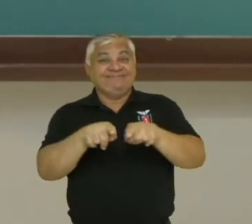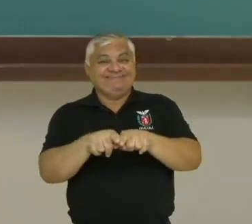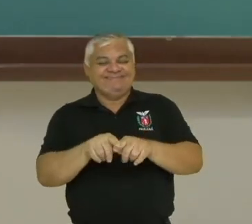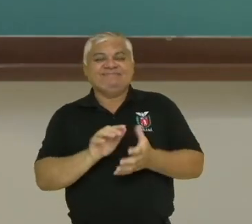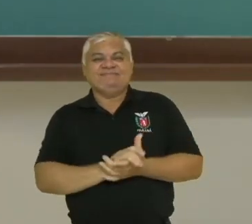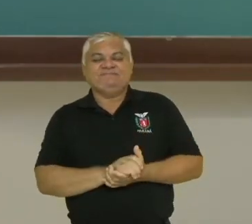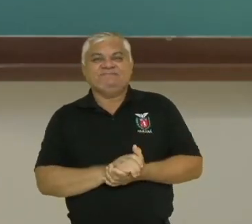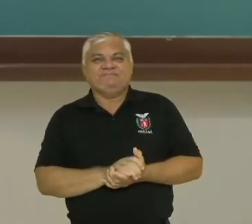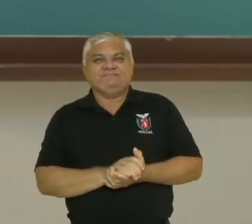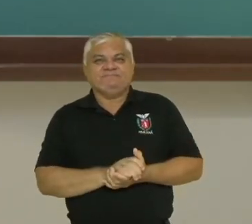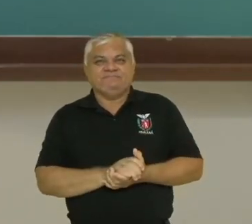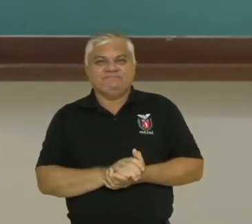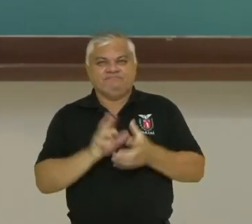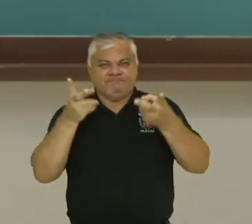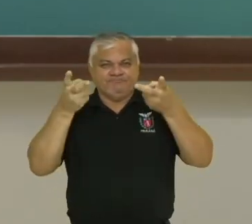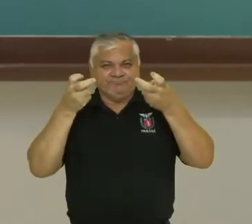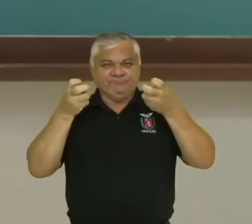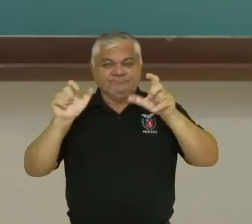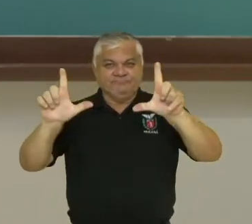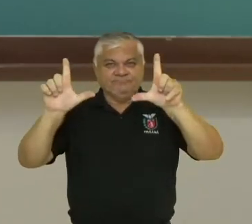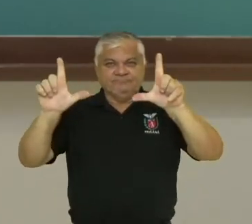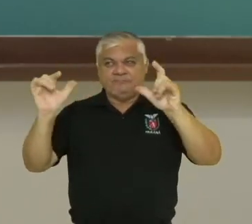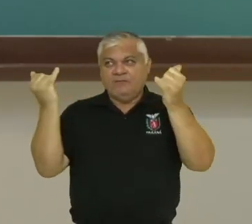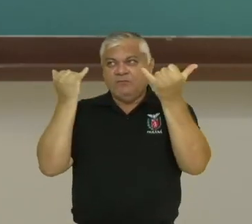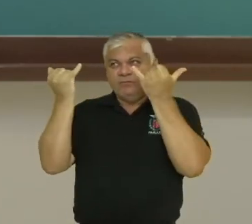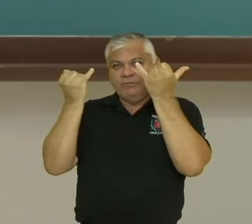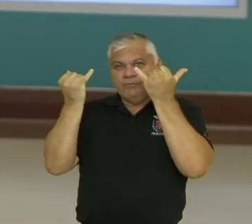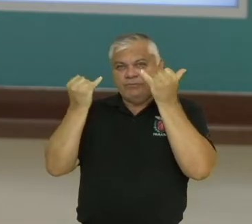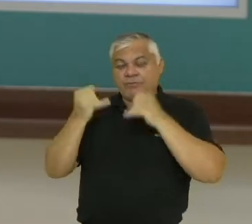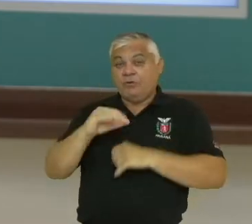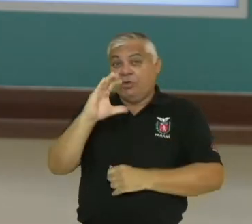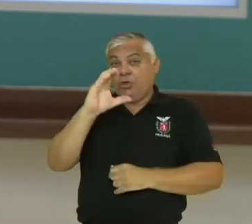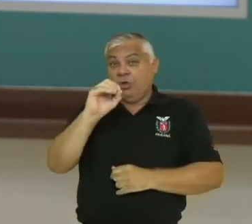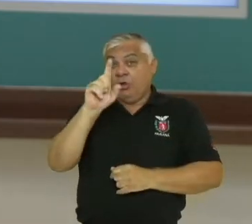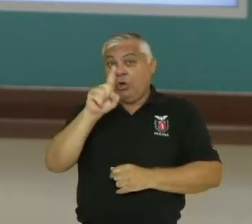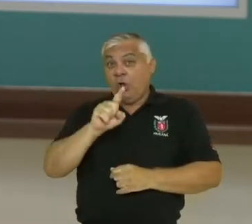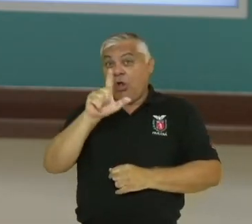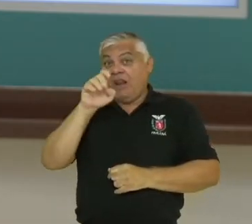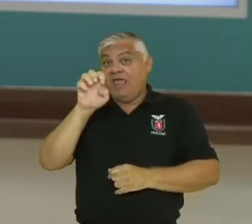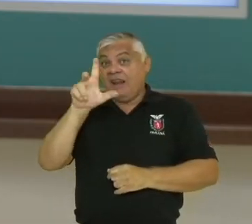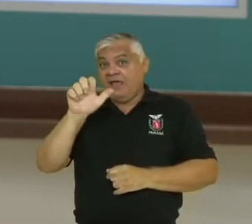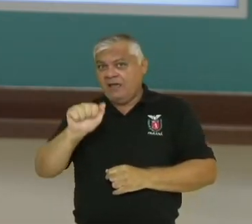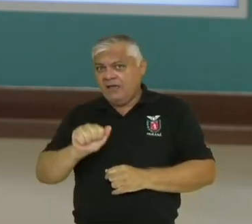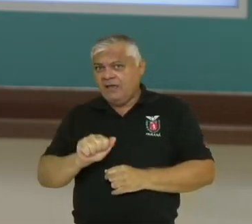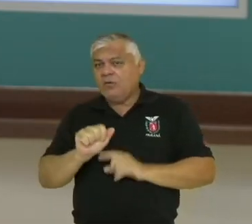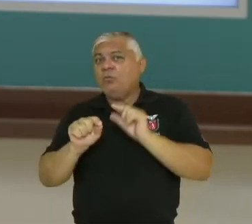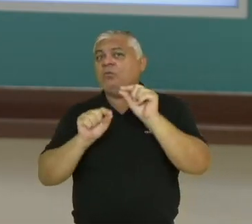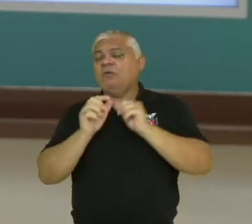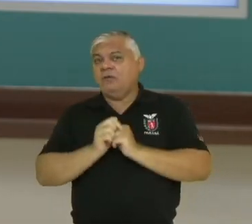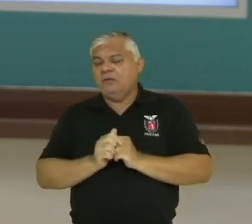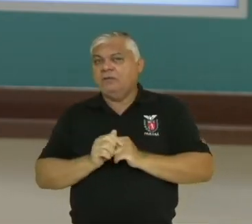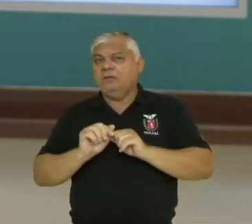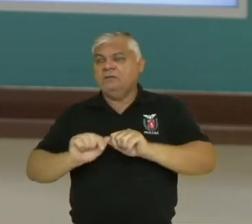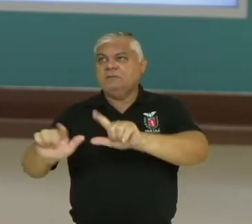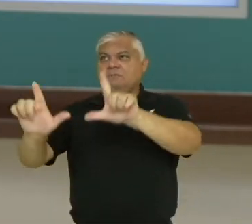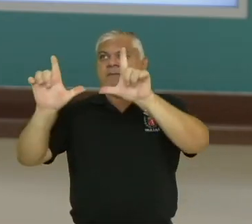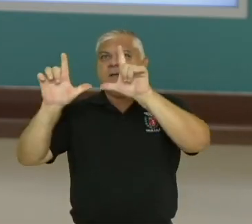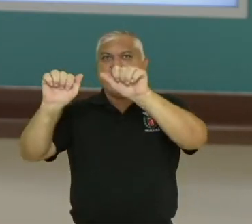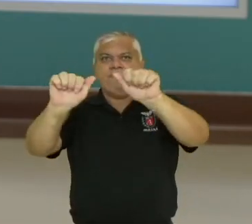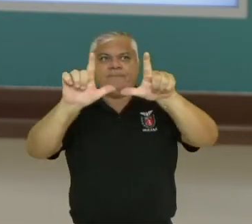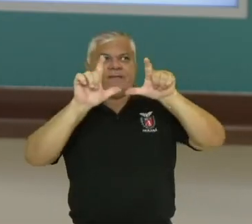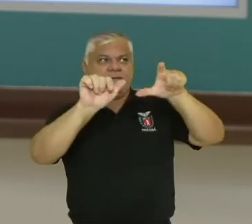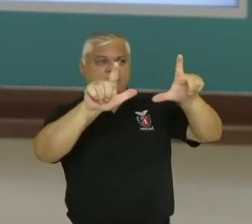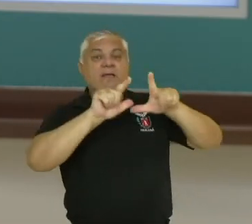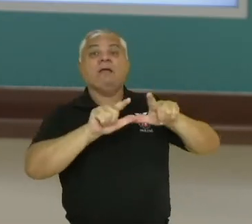Retornamos. Viu bem o cartaz informativo sobre a cólera? Então nós percebemos que esses cartazes são produzidos,